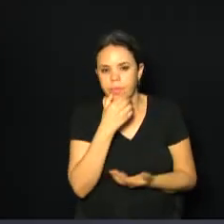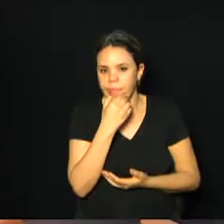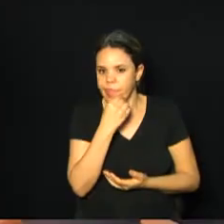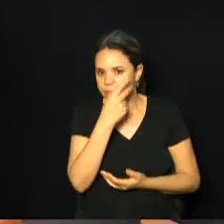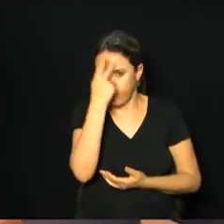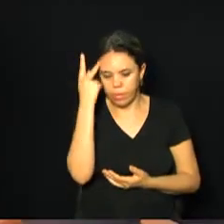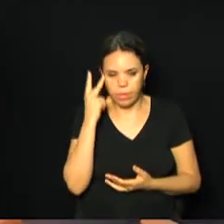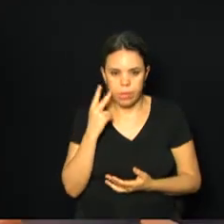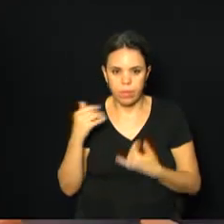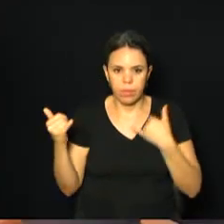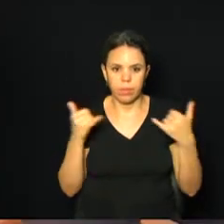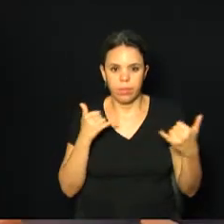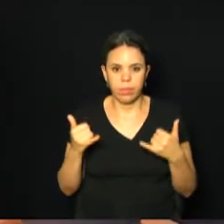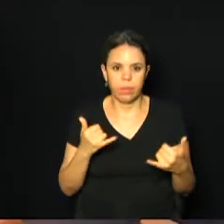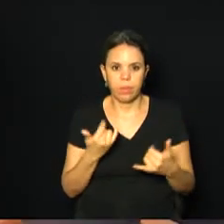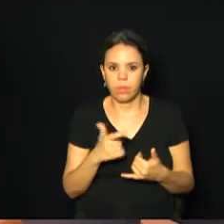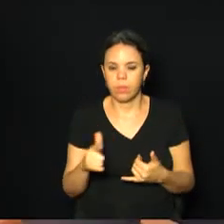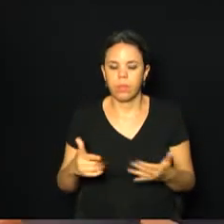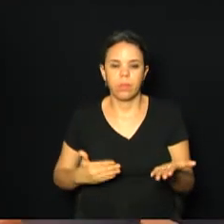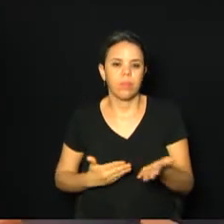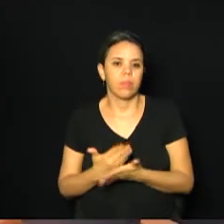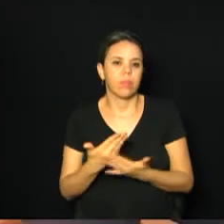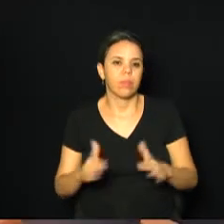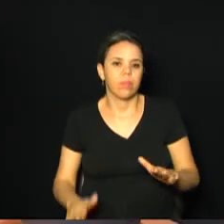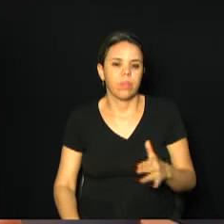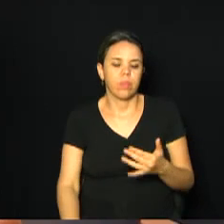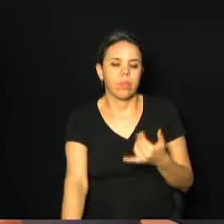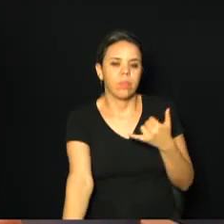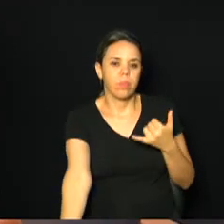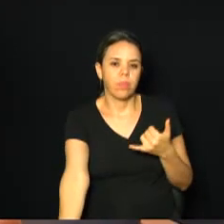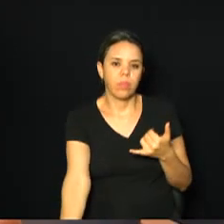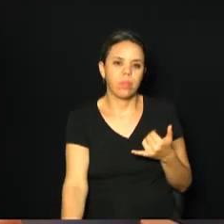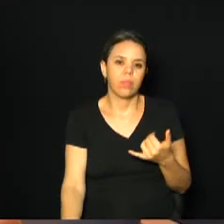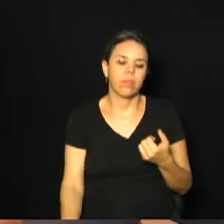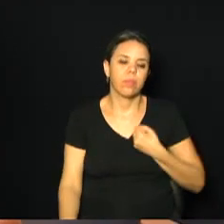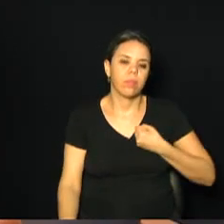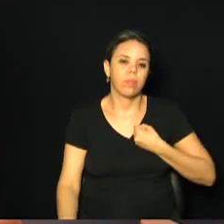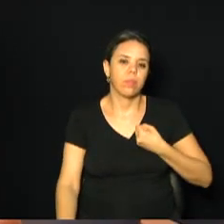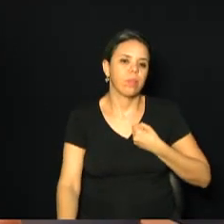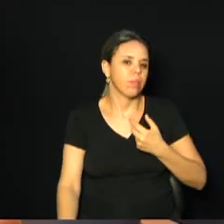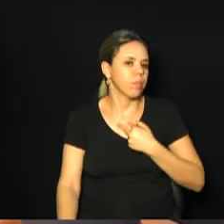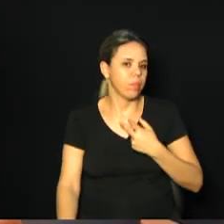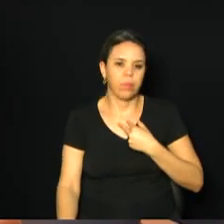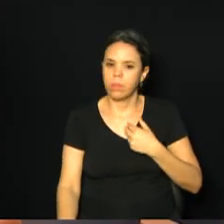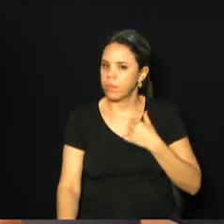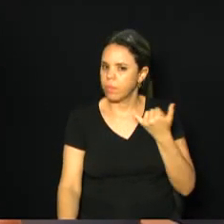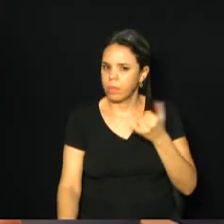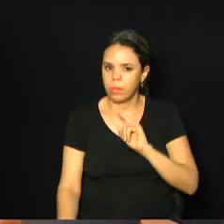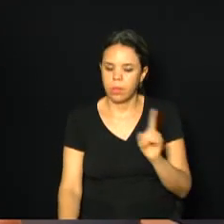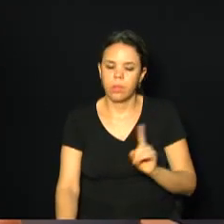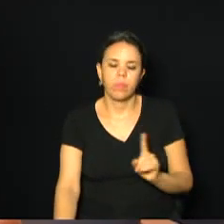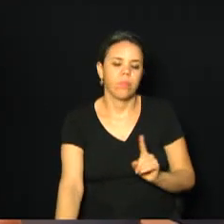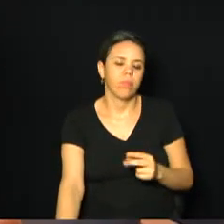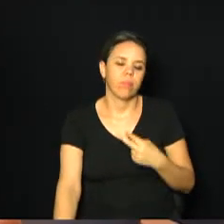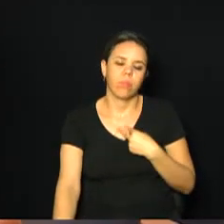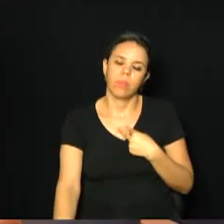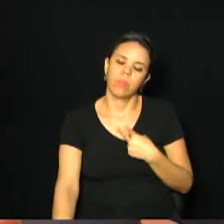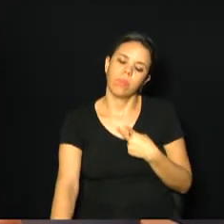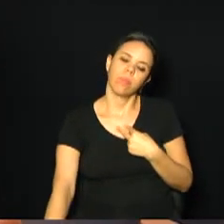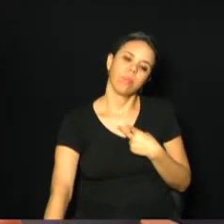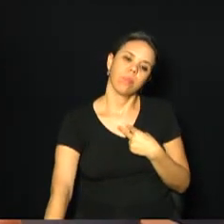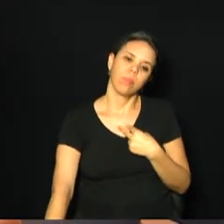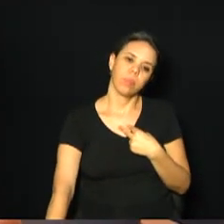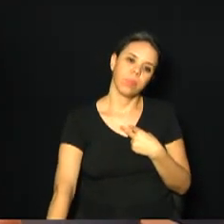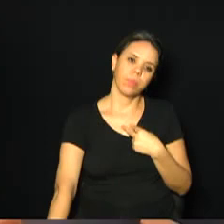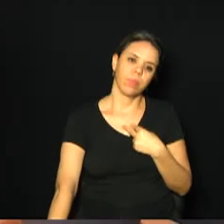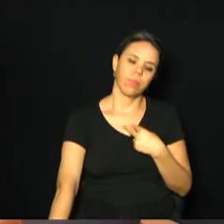está ligando sem a sua autorização com os seus dados, ela não poderia também, né? Não. Então, se ela então adquiriu vamos os